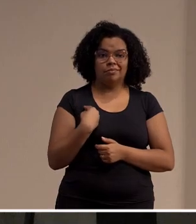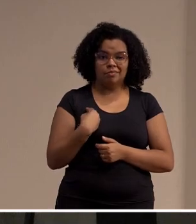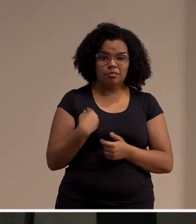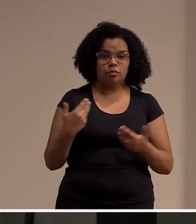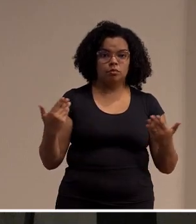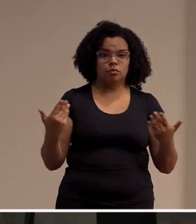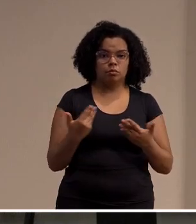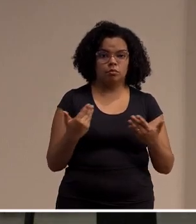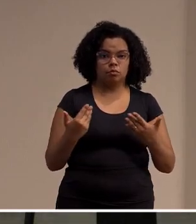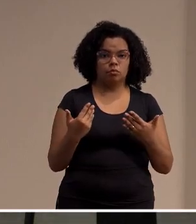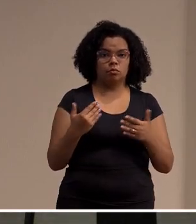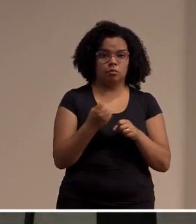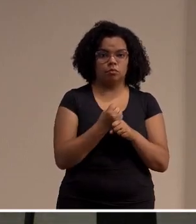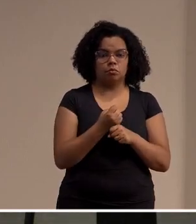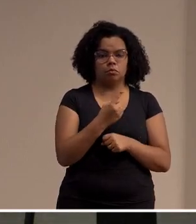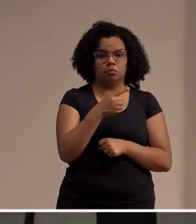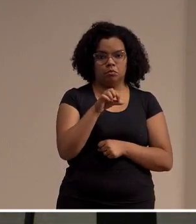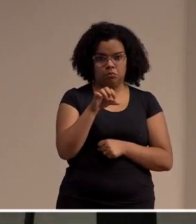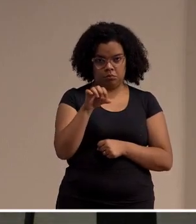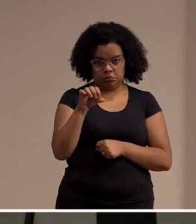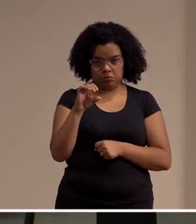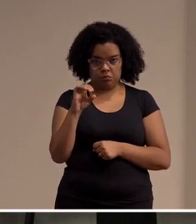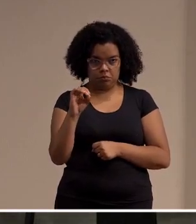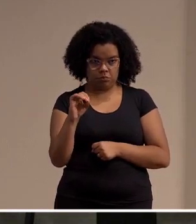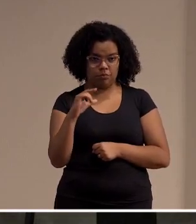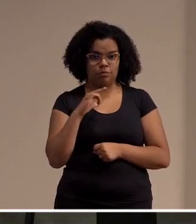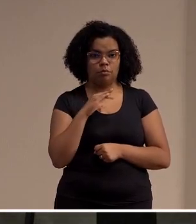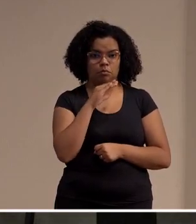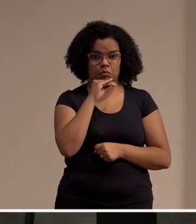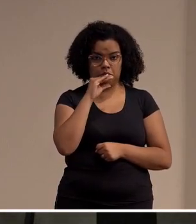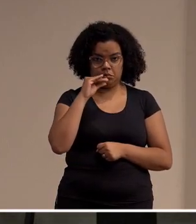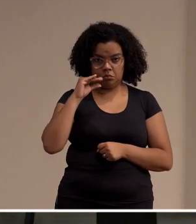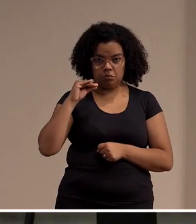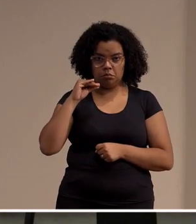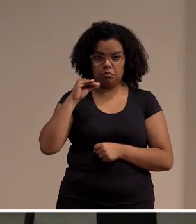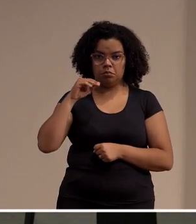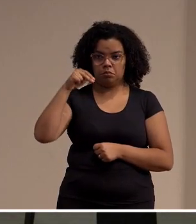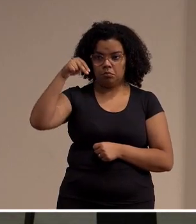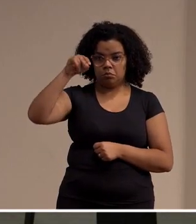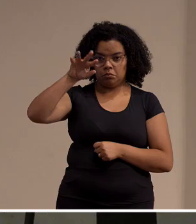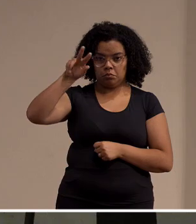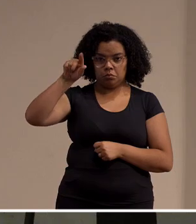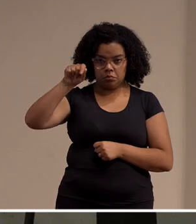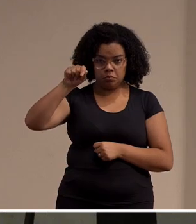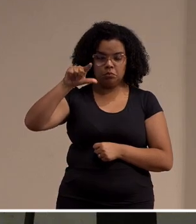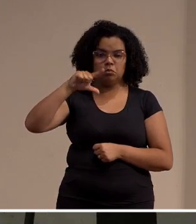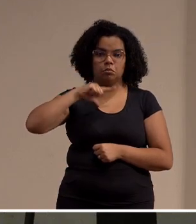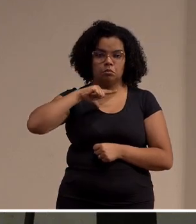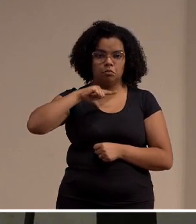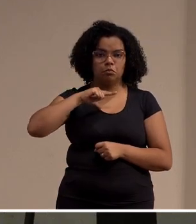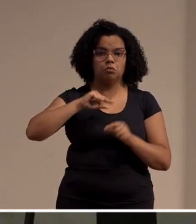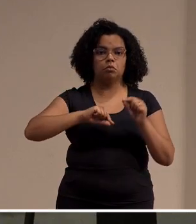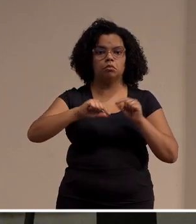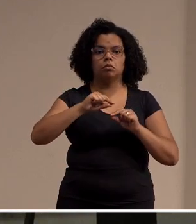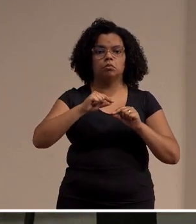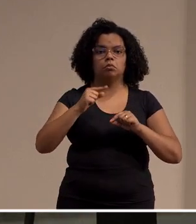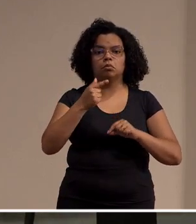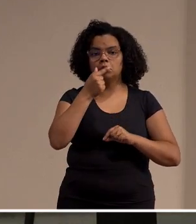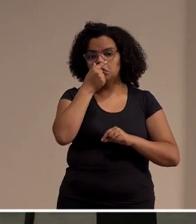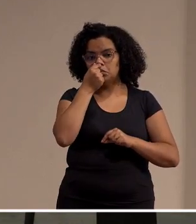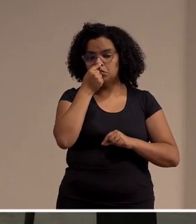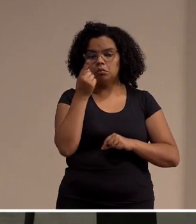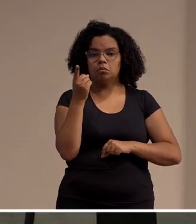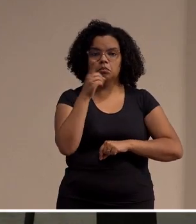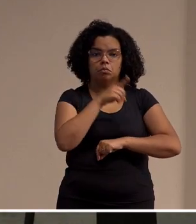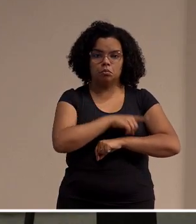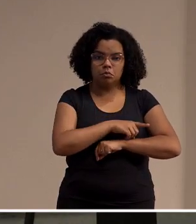Nos anos 90, quem foi adolescente nos anos 90, no Nordeste, foi uma coisa terrível, era coisa mais comum, era como gripe ter dengue. Agora a gente